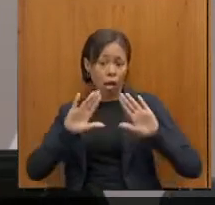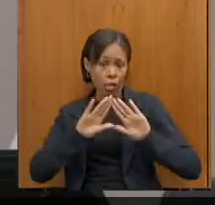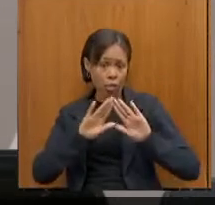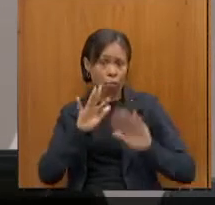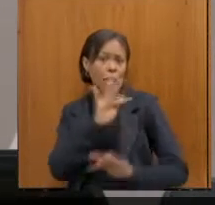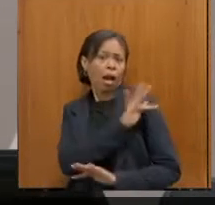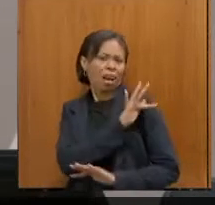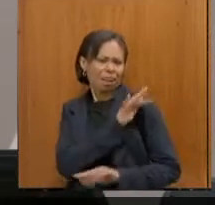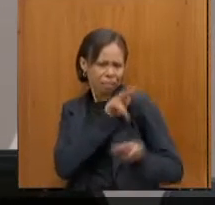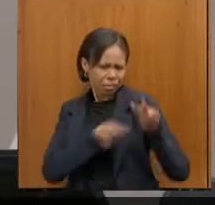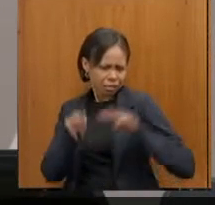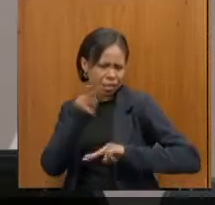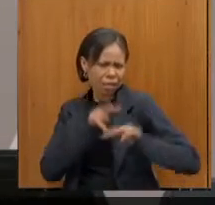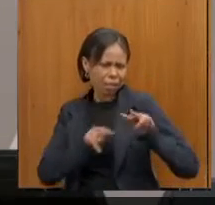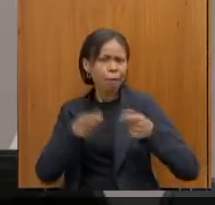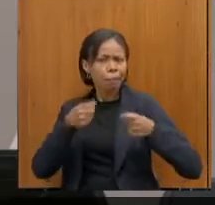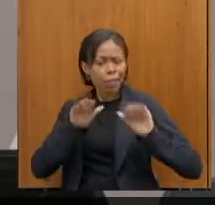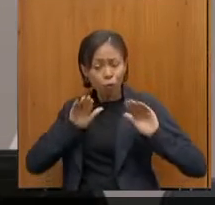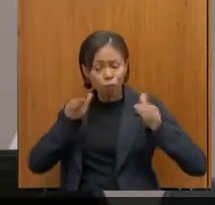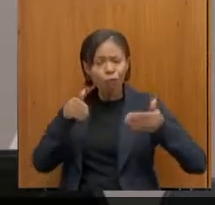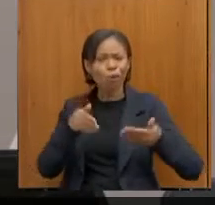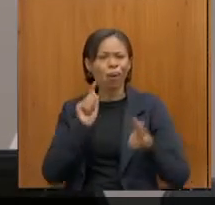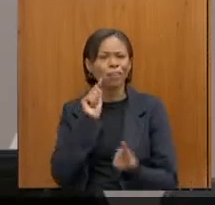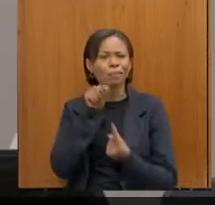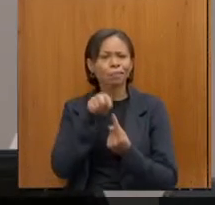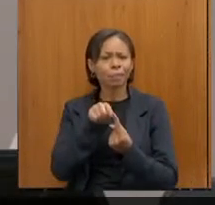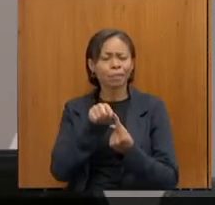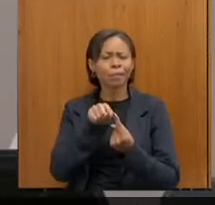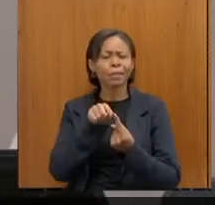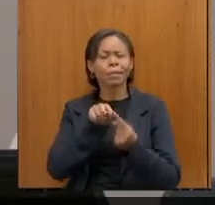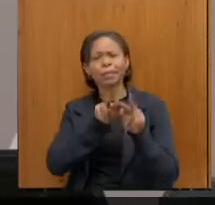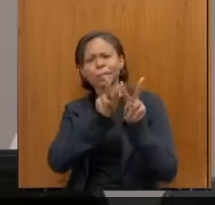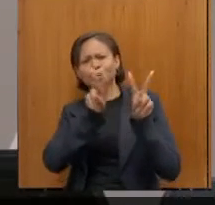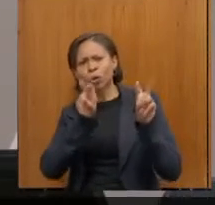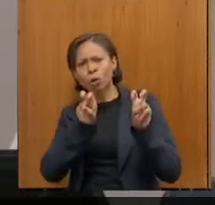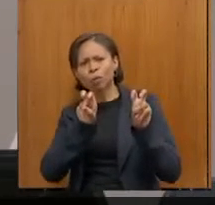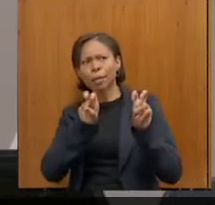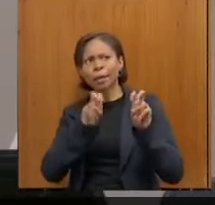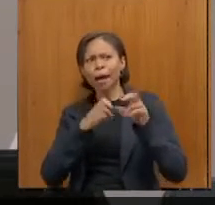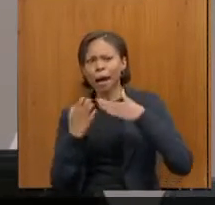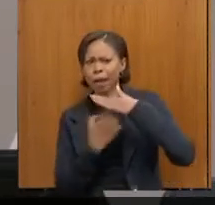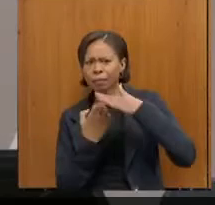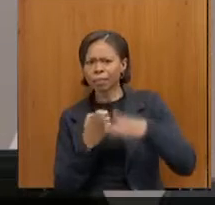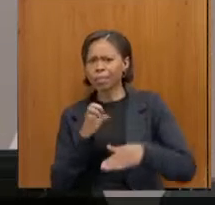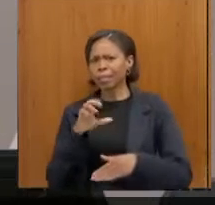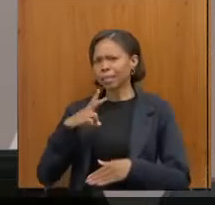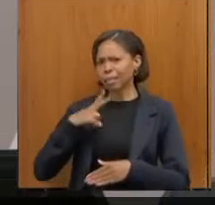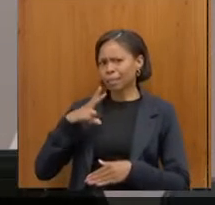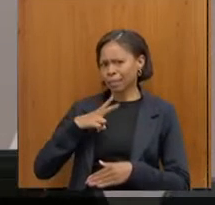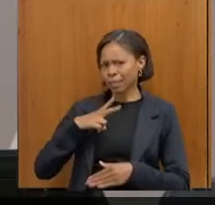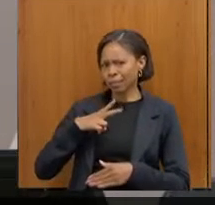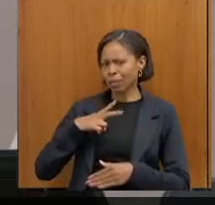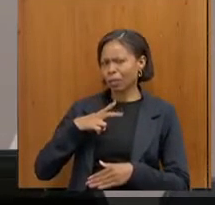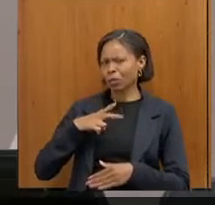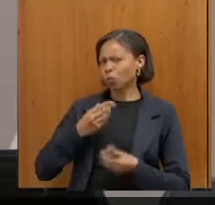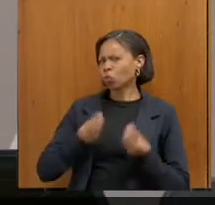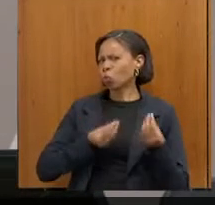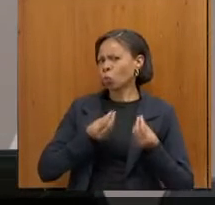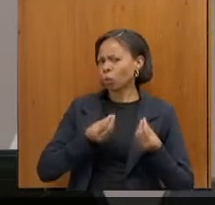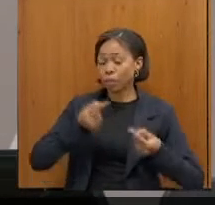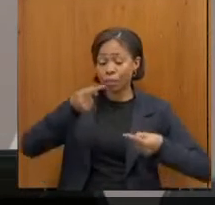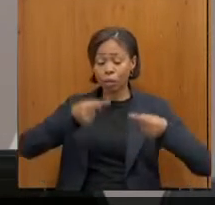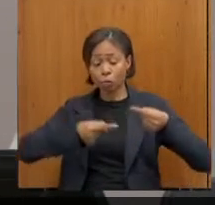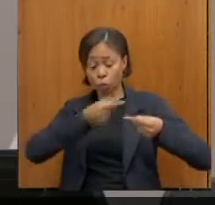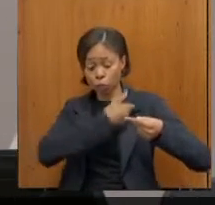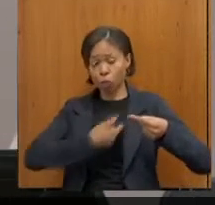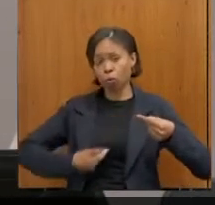deveria ter um foco sobretudo na discussão das estatais sobre as políticas públicas e seus resultados